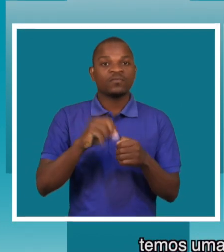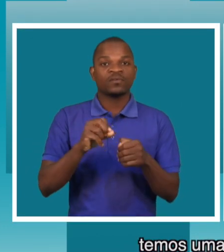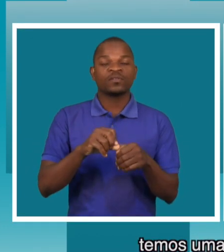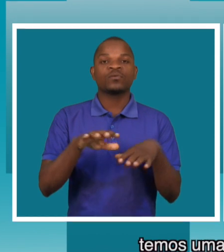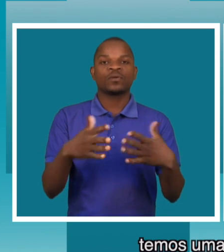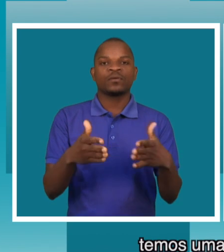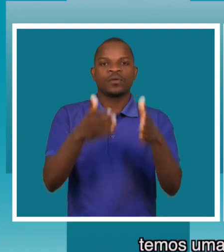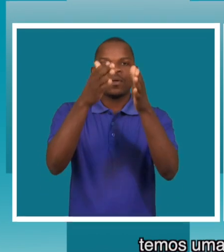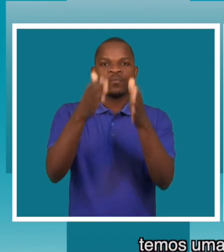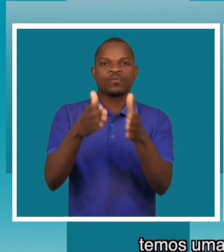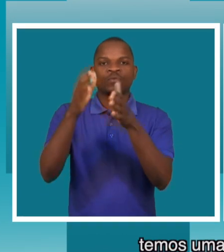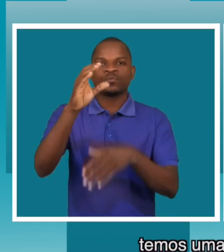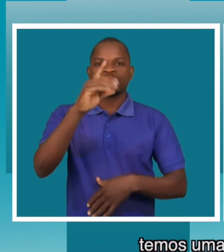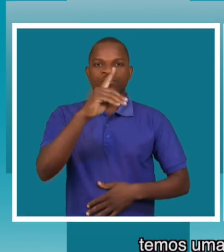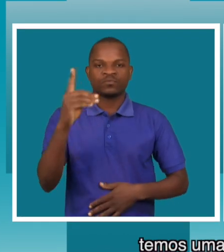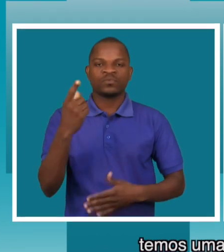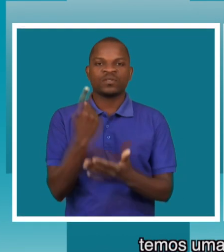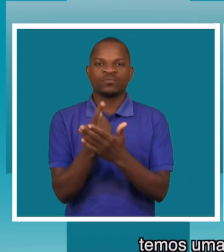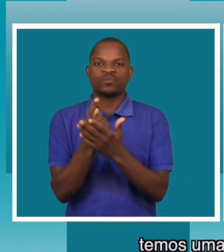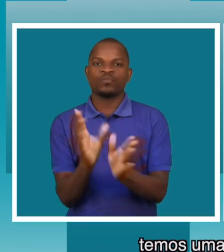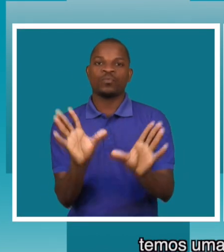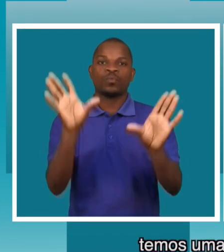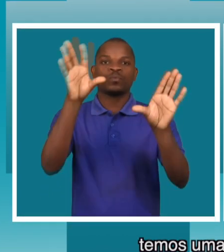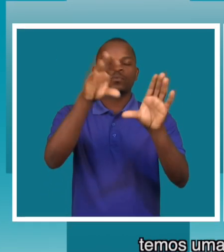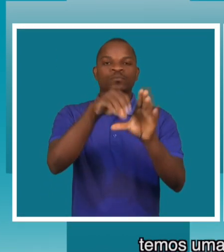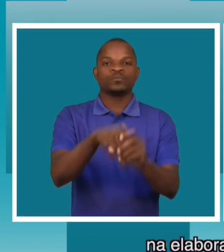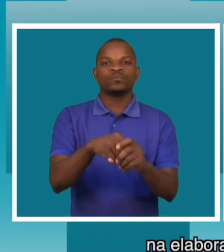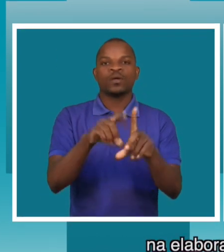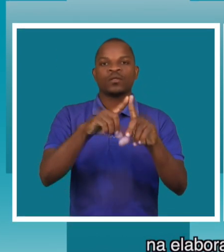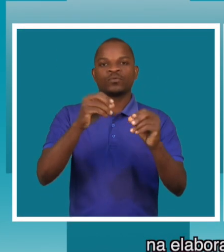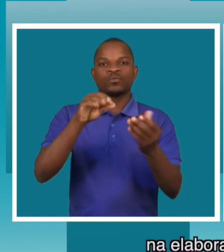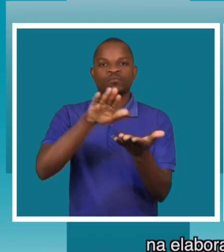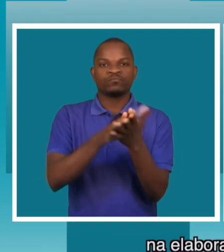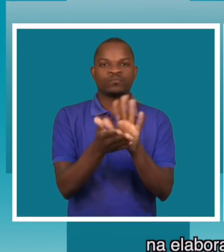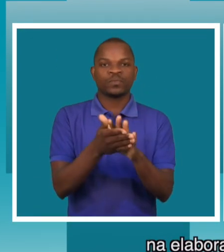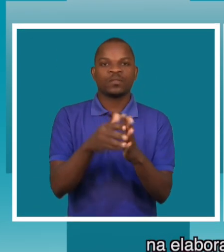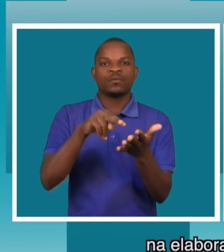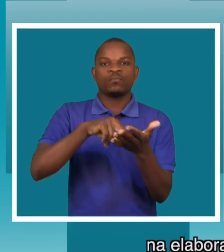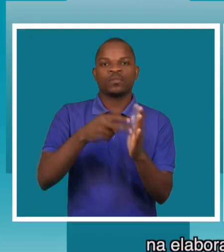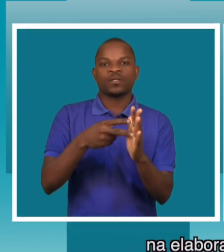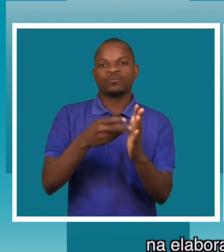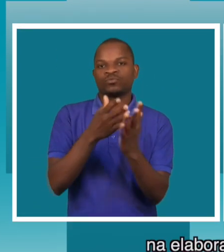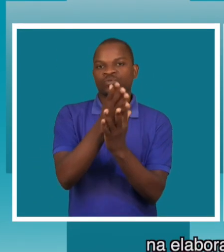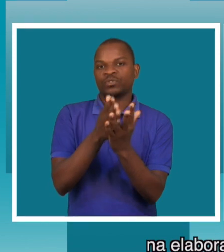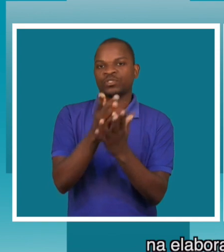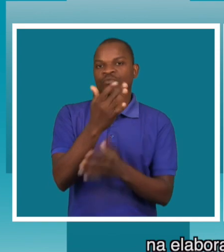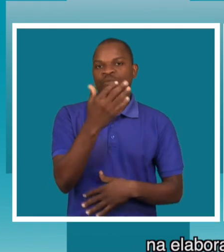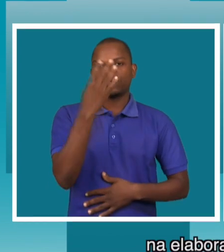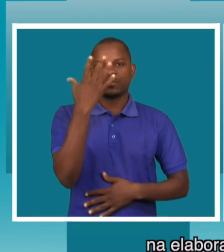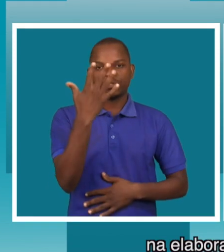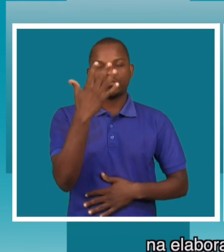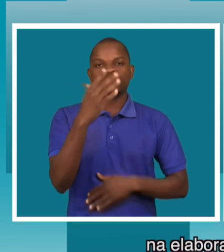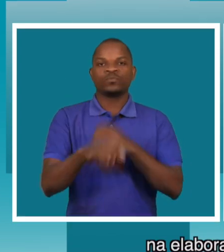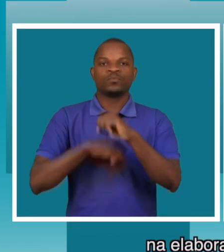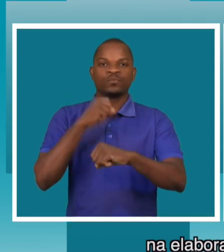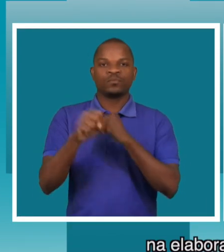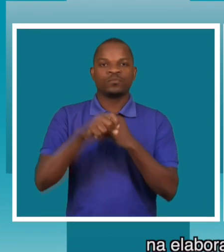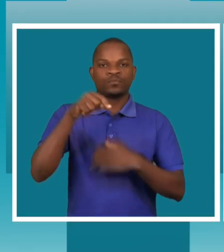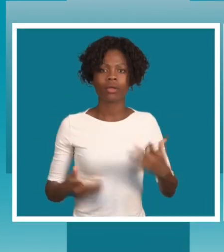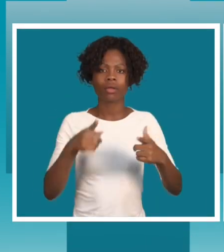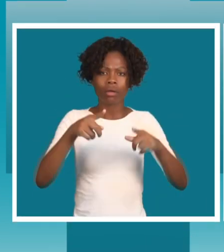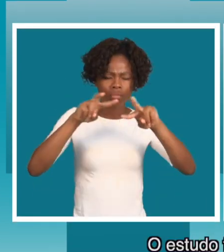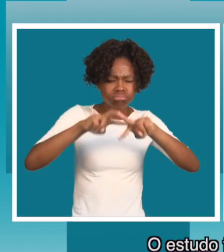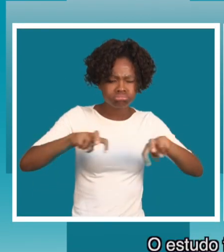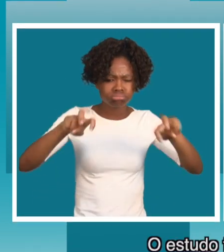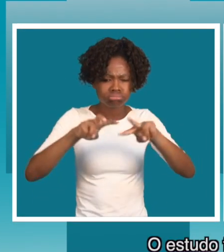que a pessoa com deficiência seja mais incluída na elaboração do plano estratégico número 5, que vai iniciar no final deste